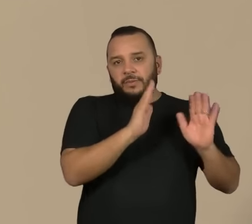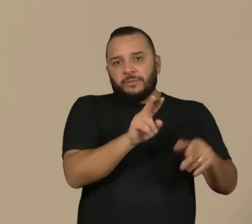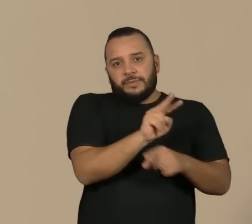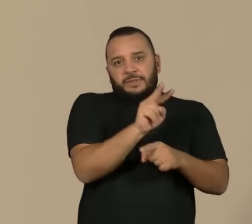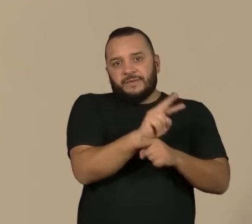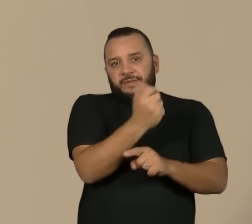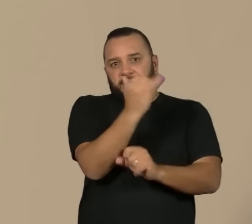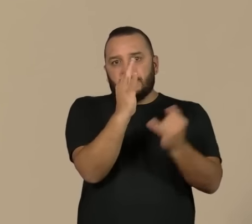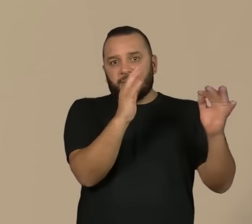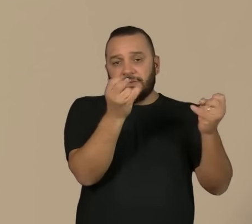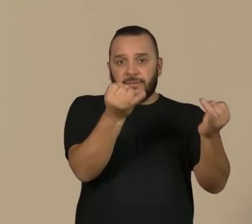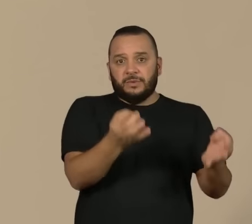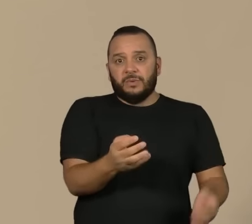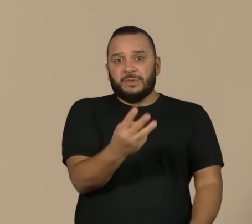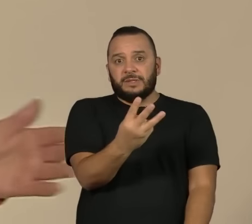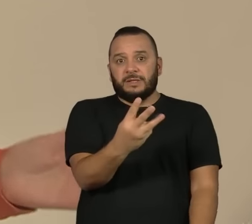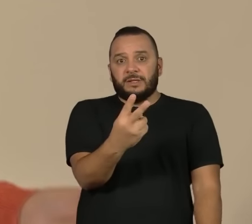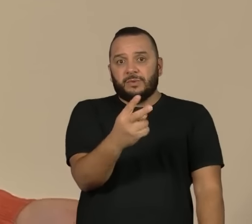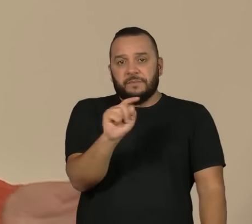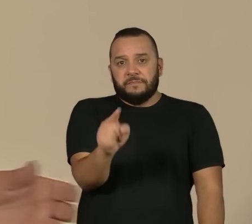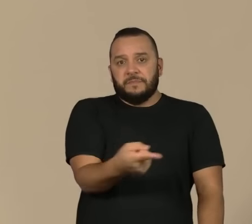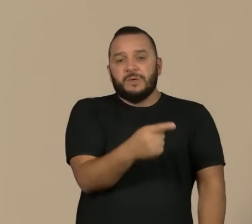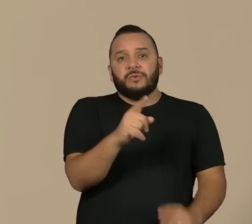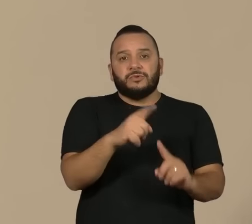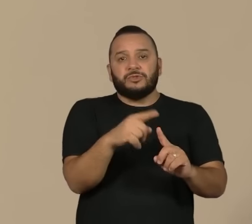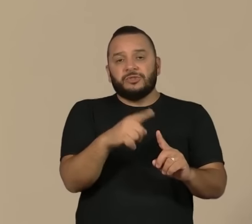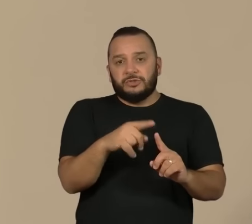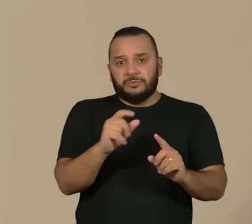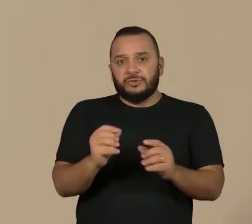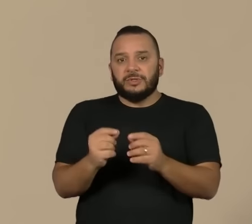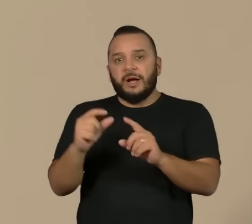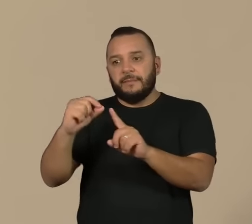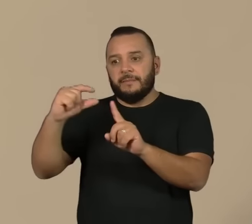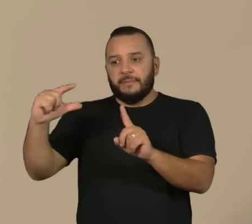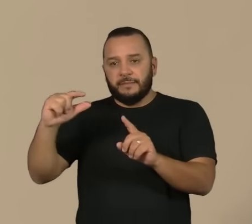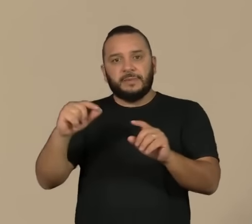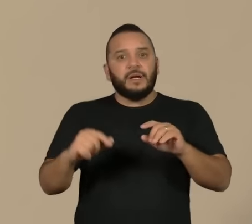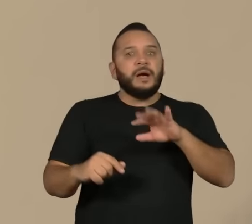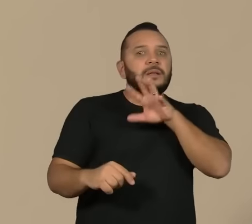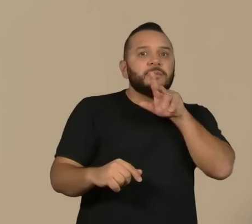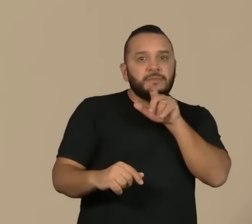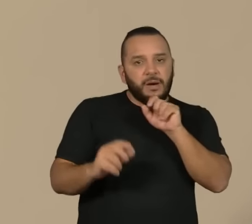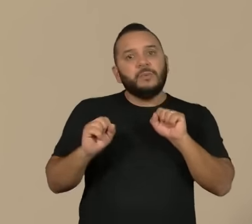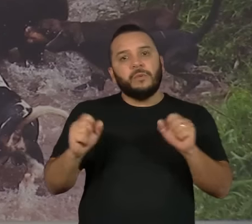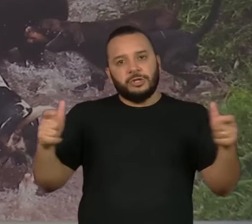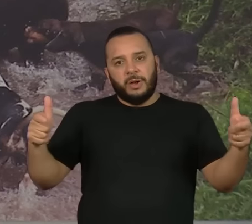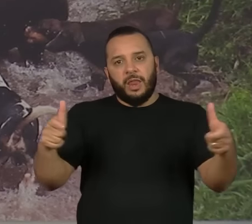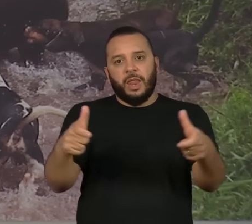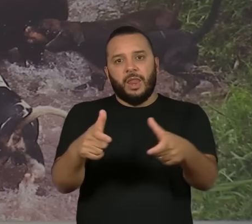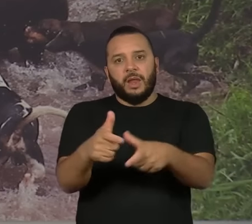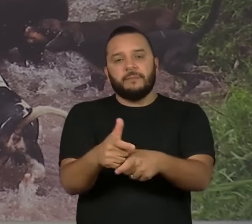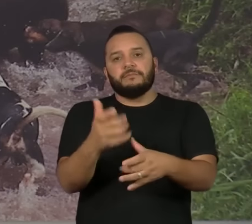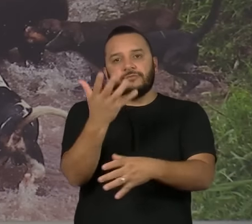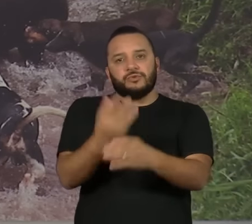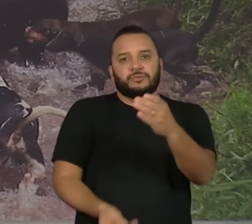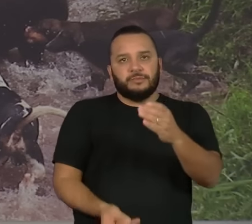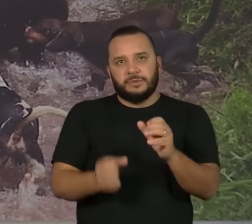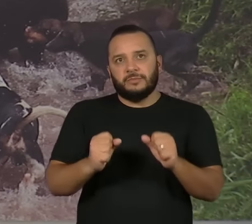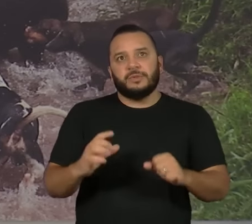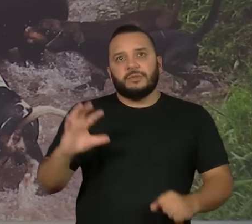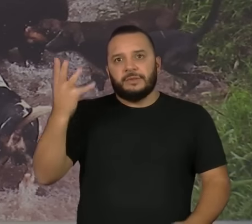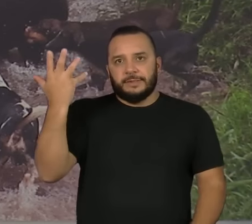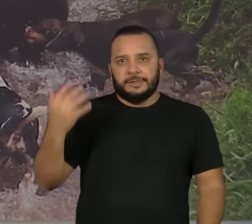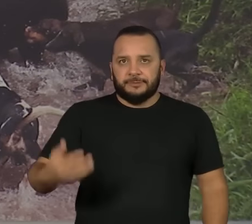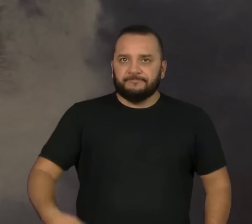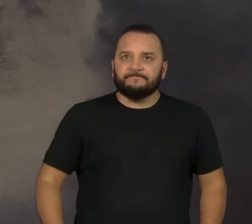que 32 mil espécies de plantas e animais correm o risco de desaparecer.